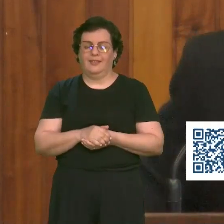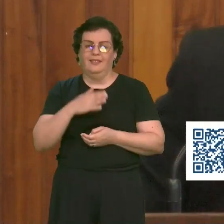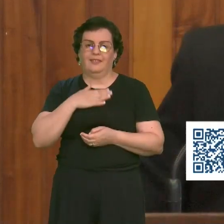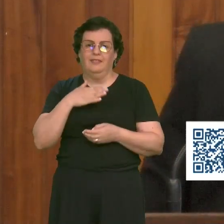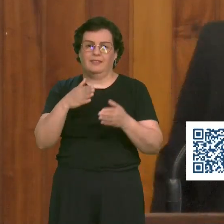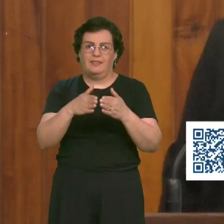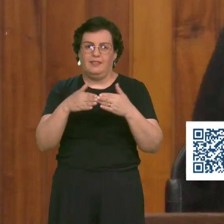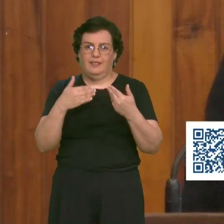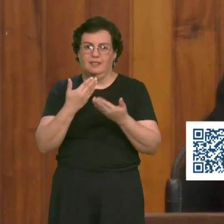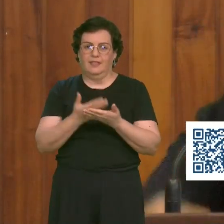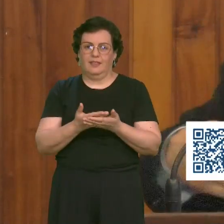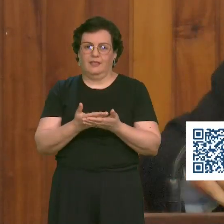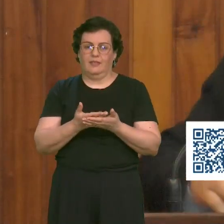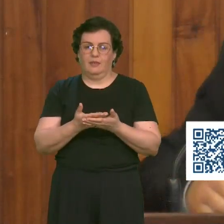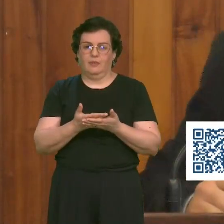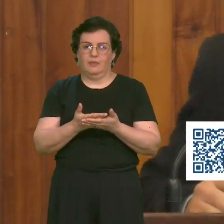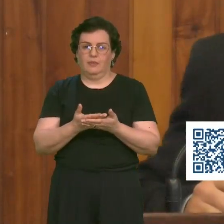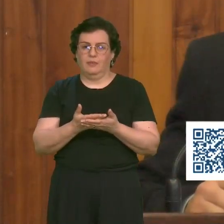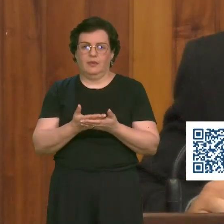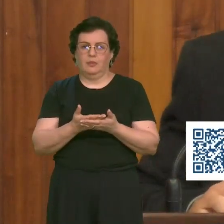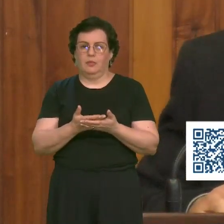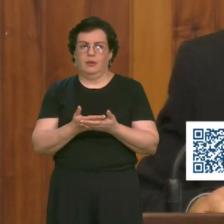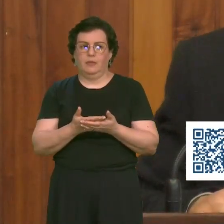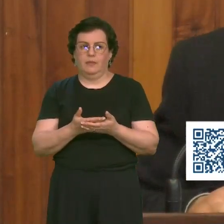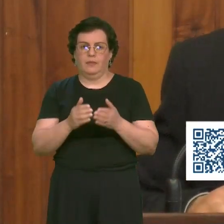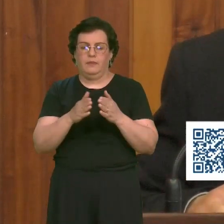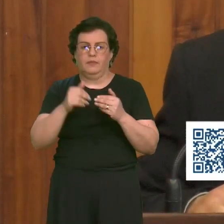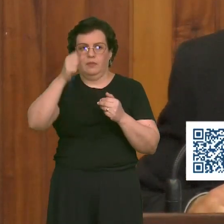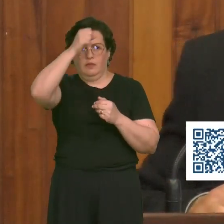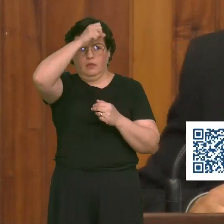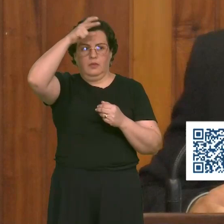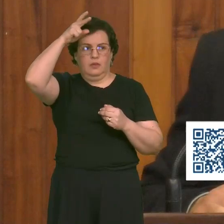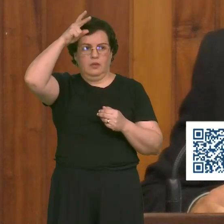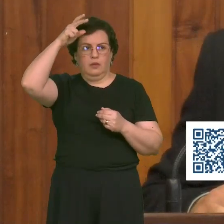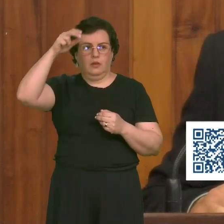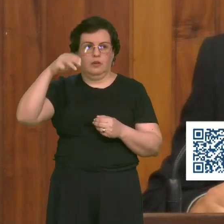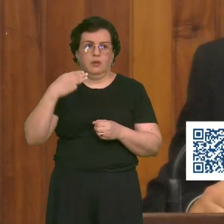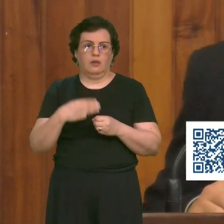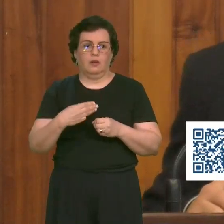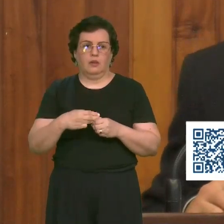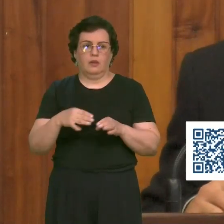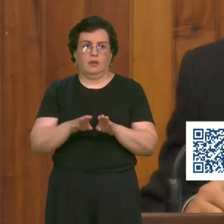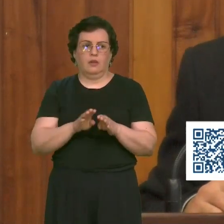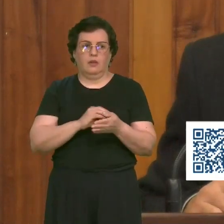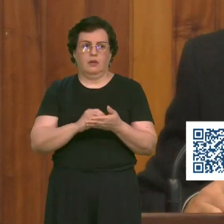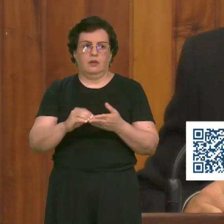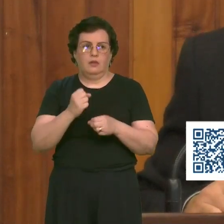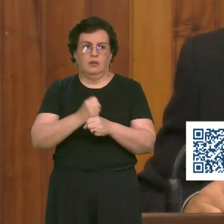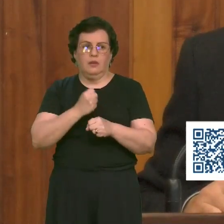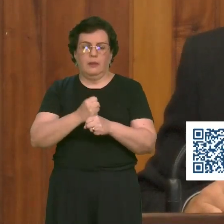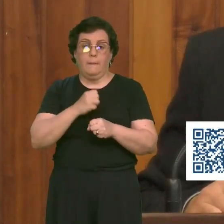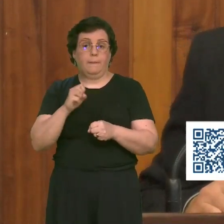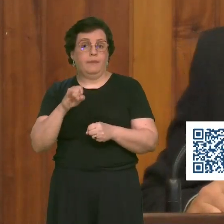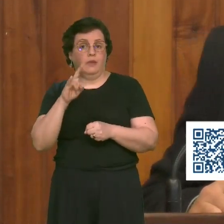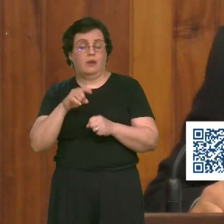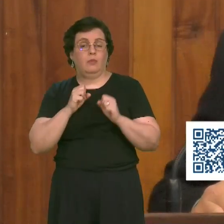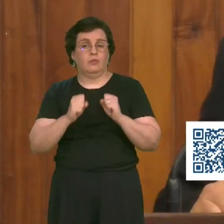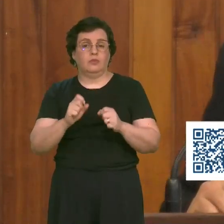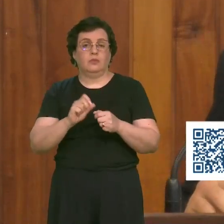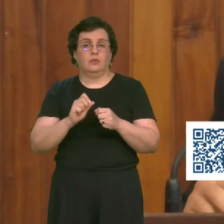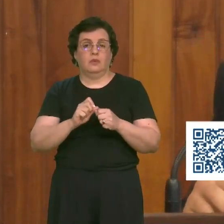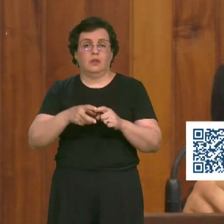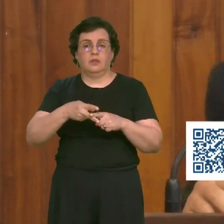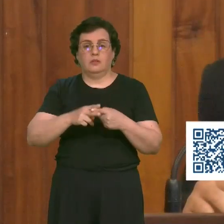requerimento 1930 solicitar o Prefeito Municipal Daniel Alonso E ao secretário de obras se a possibilidade